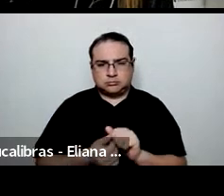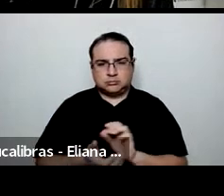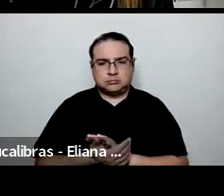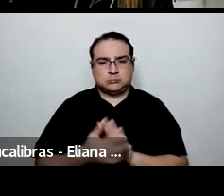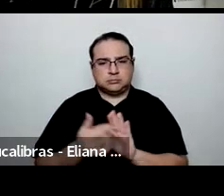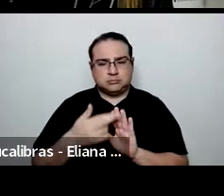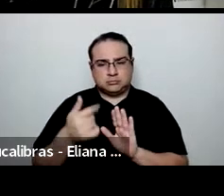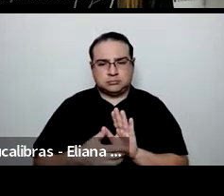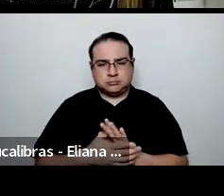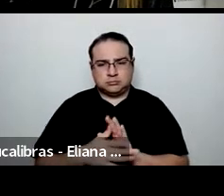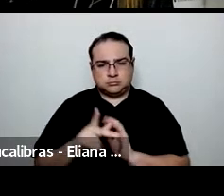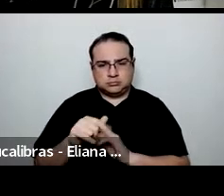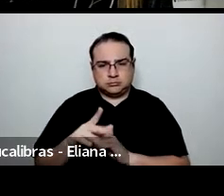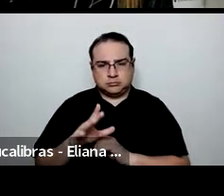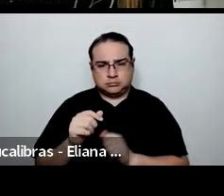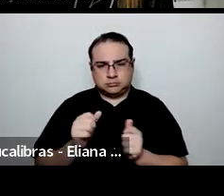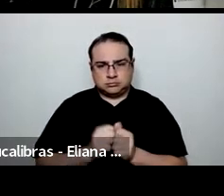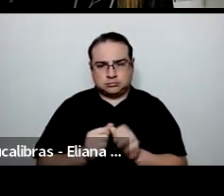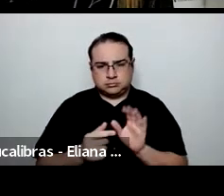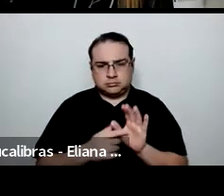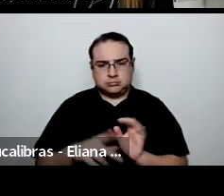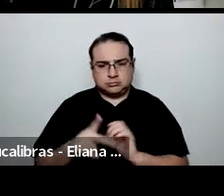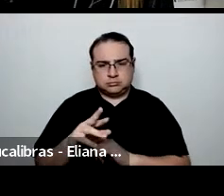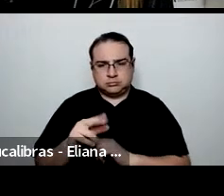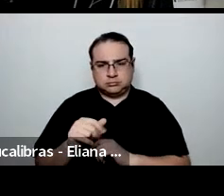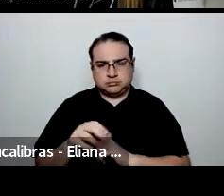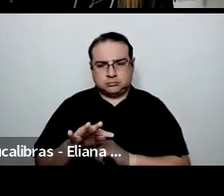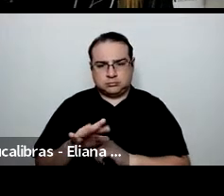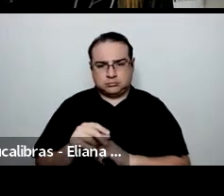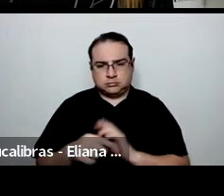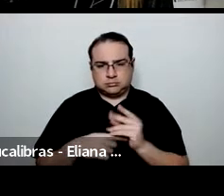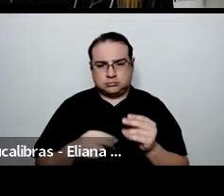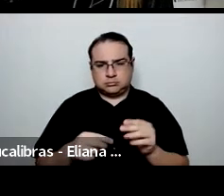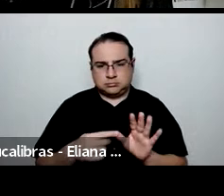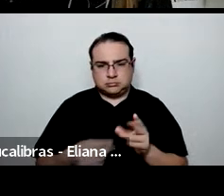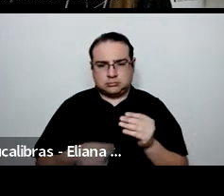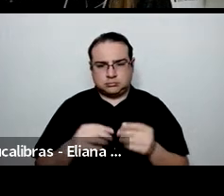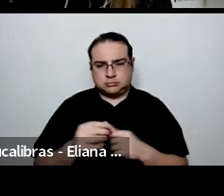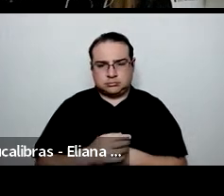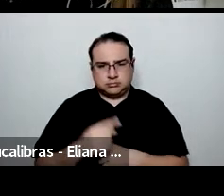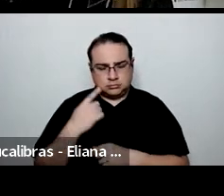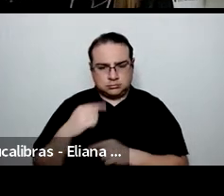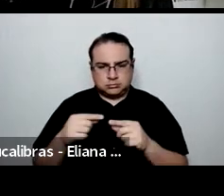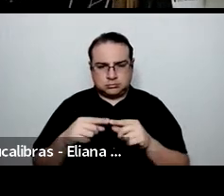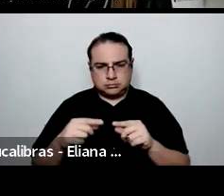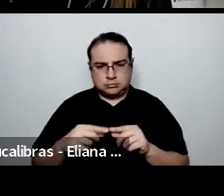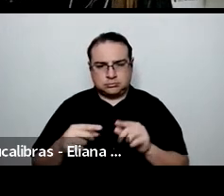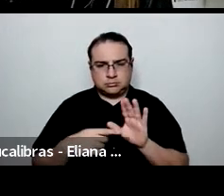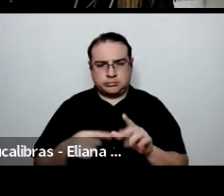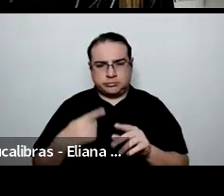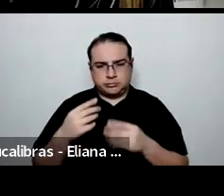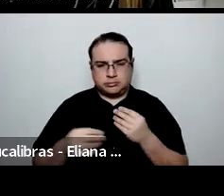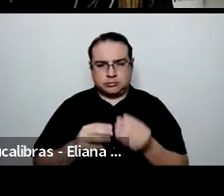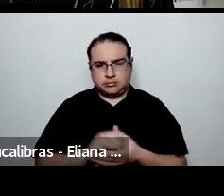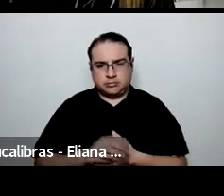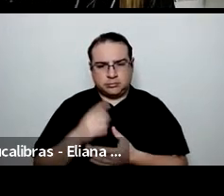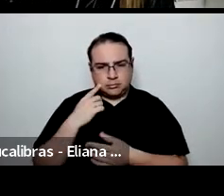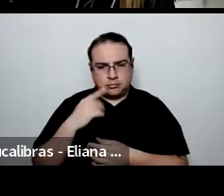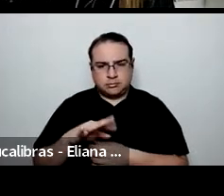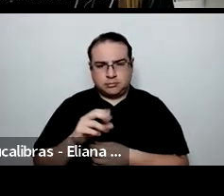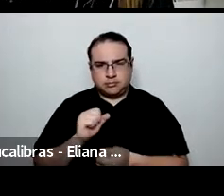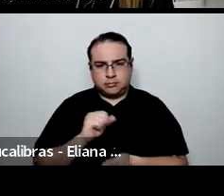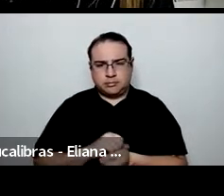relator juiz André Borges Pereira dos Santos parecer do Ministério Público eleitoral é medido pelo procurador Hilda Araújo de